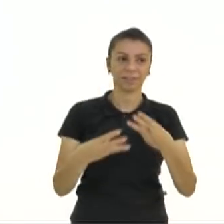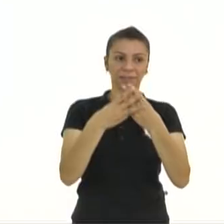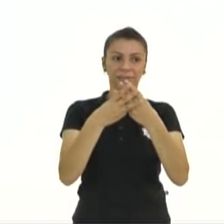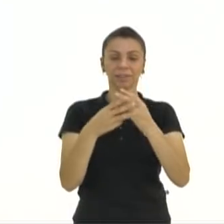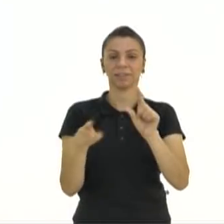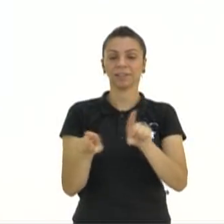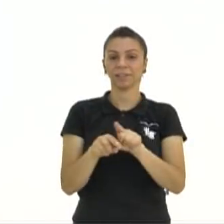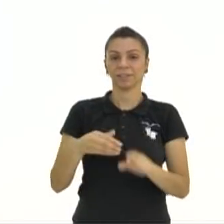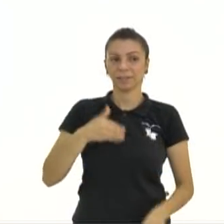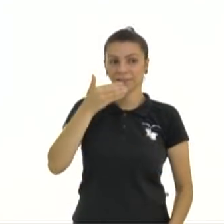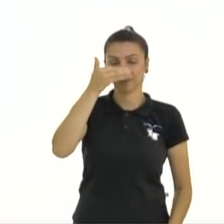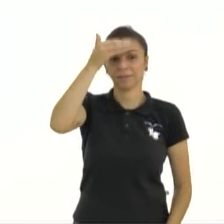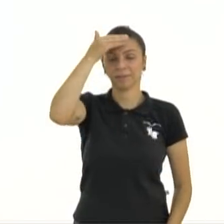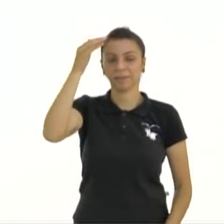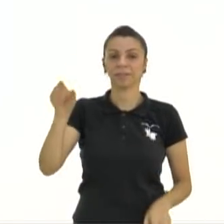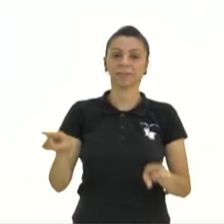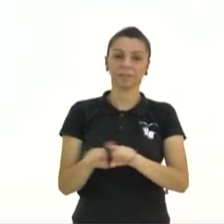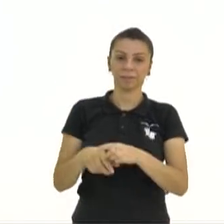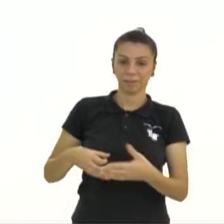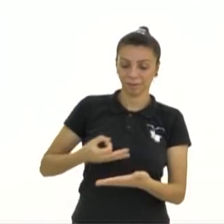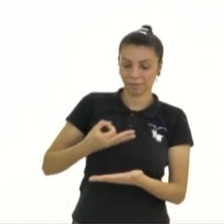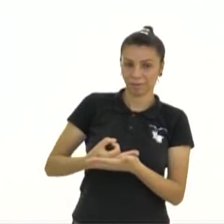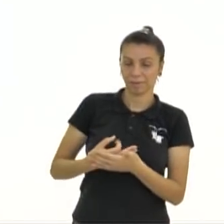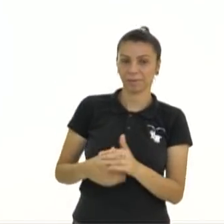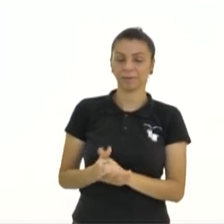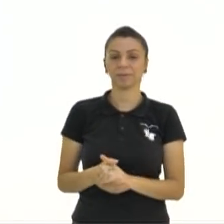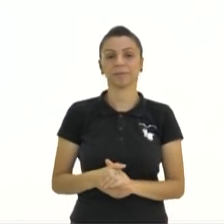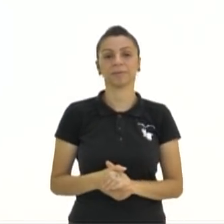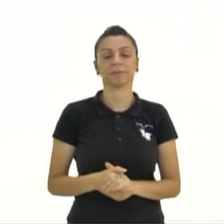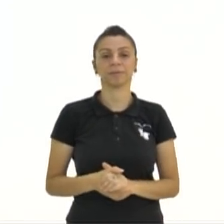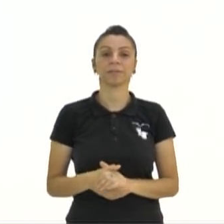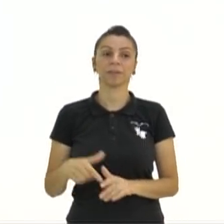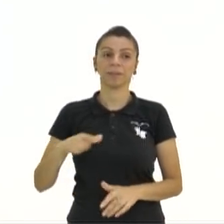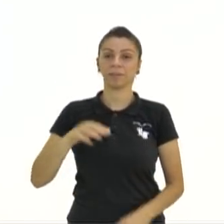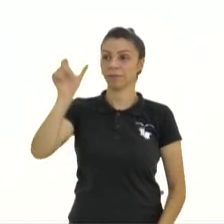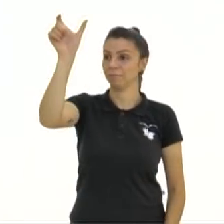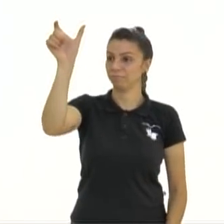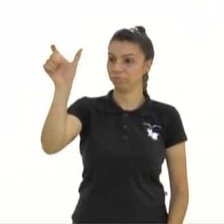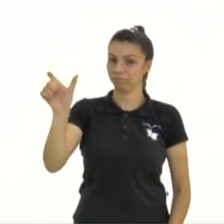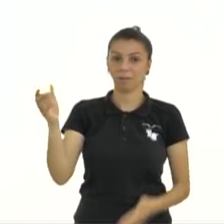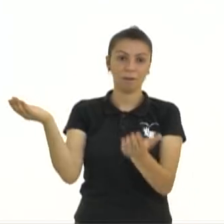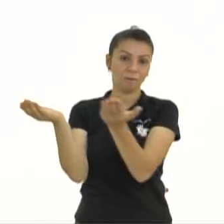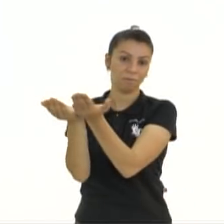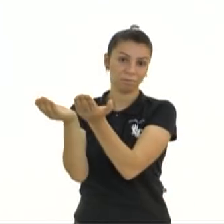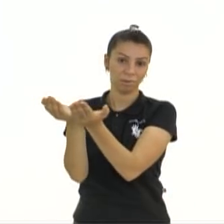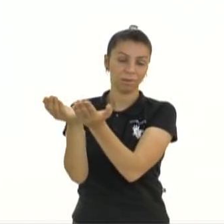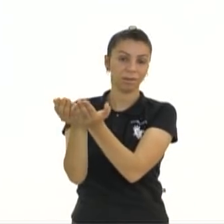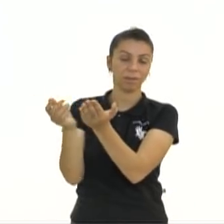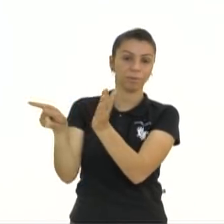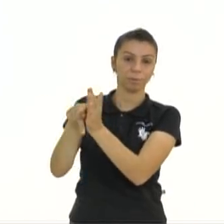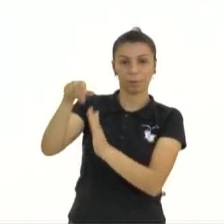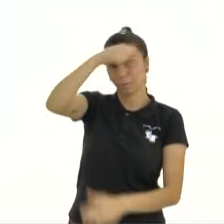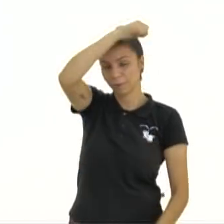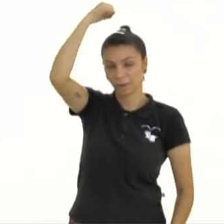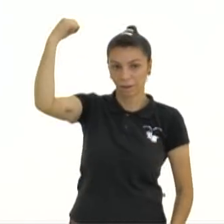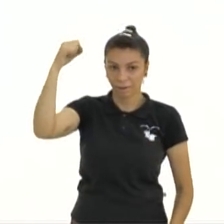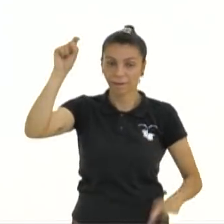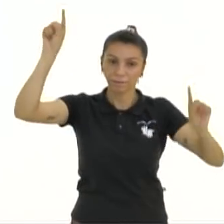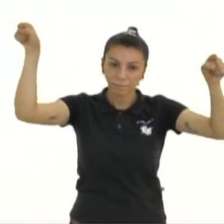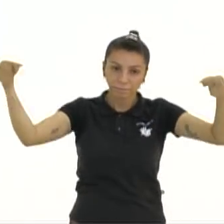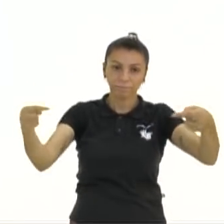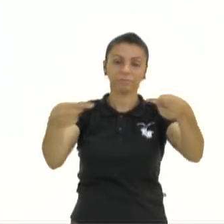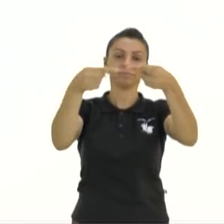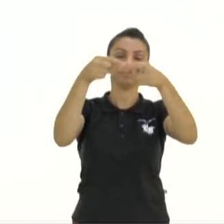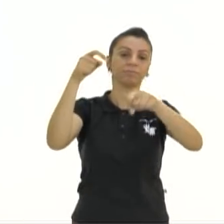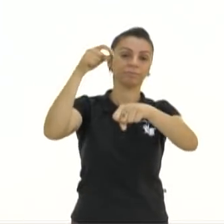D, budismo. Na coluna de lá nós temos Torá, Corão, Vedas e Dhammapada. Então vamos dar um tempo